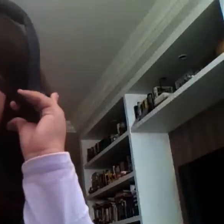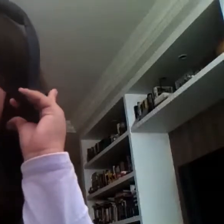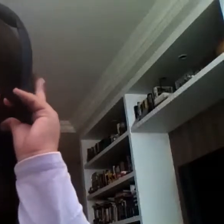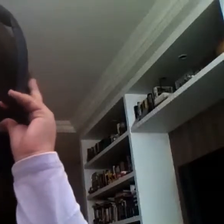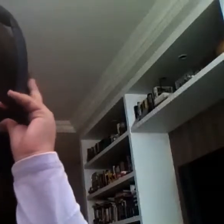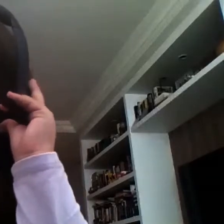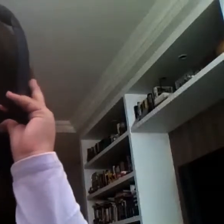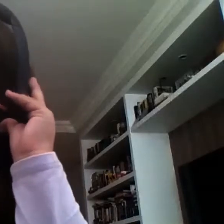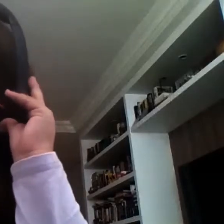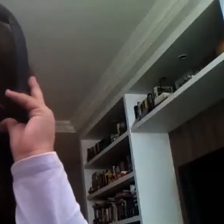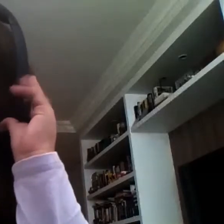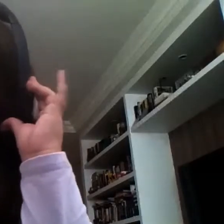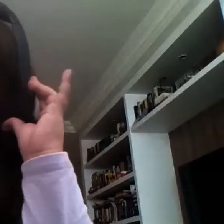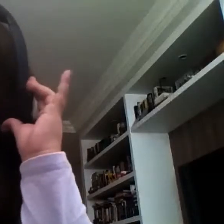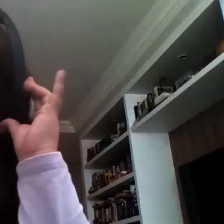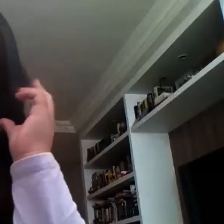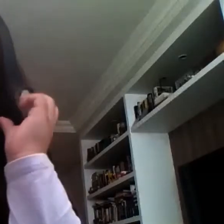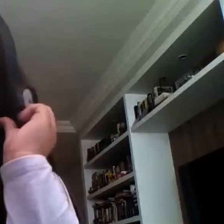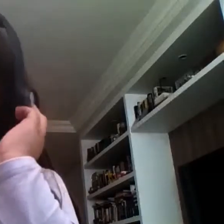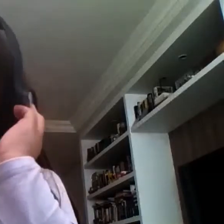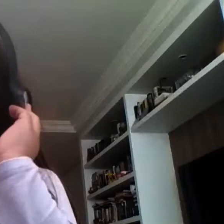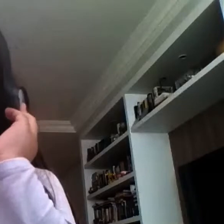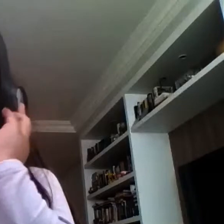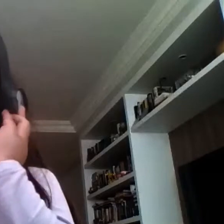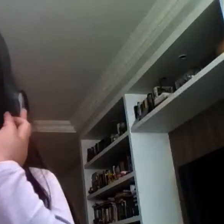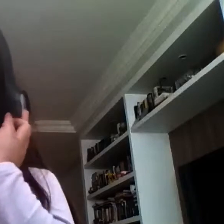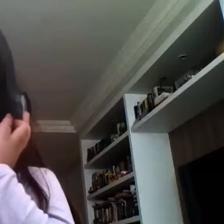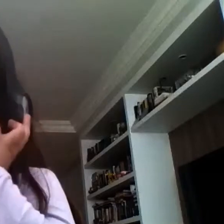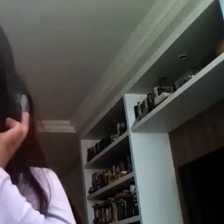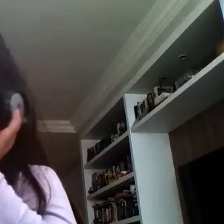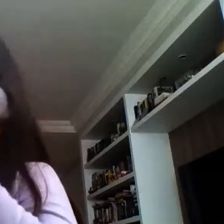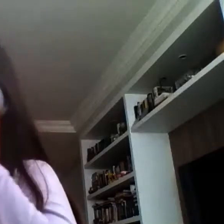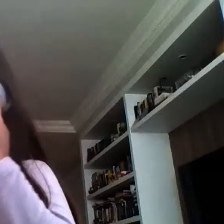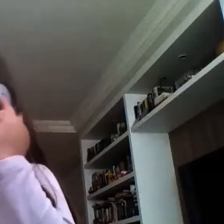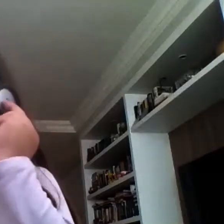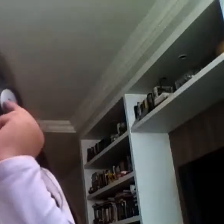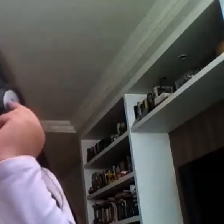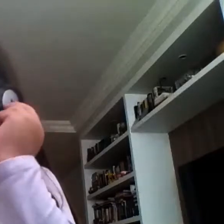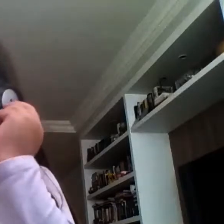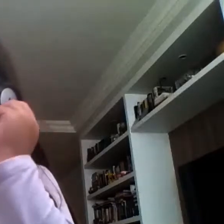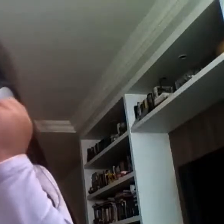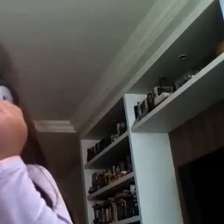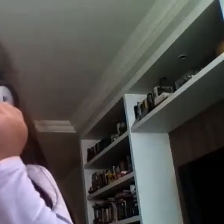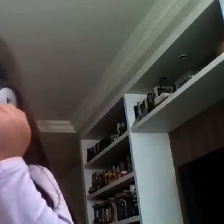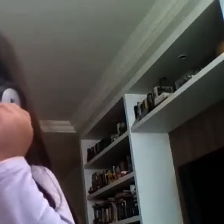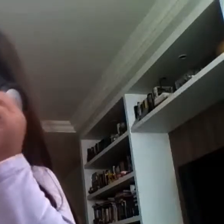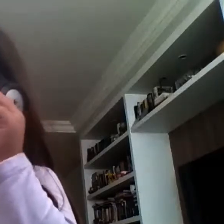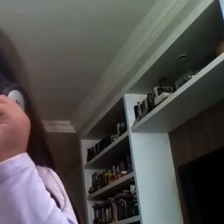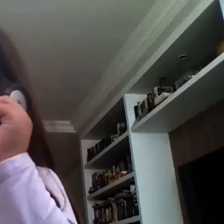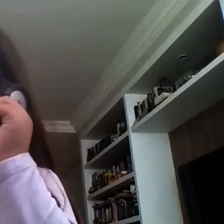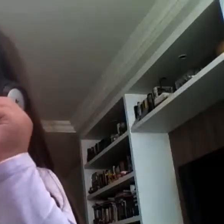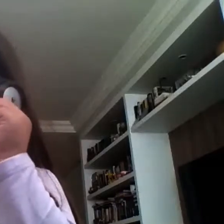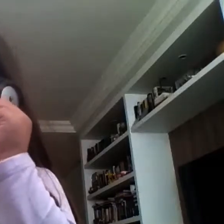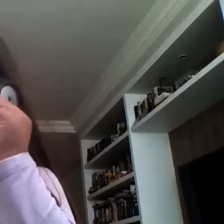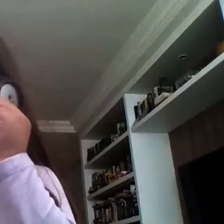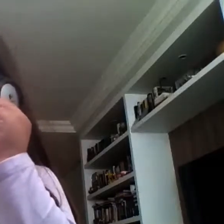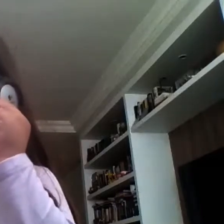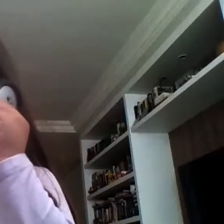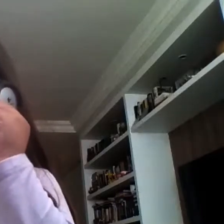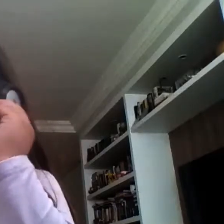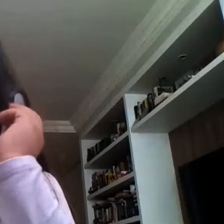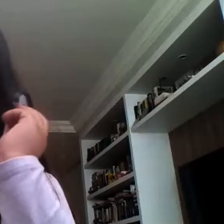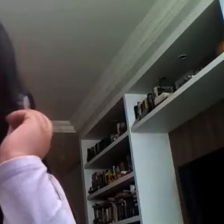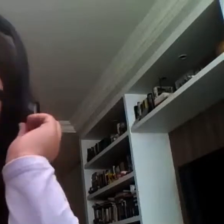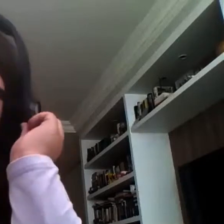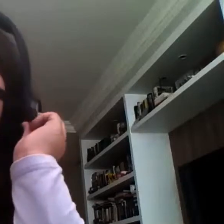Mas seu neto, menino, mas seu neto, e Caidó, mas seu neto, tava só, vai